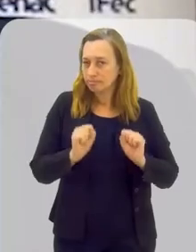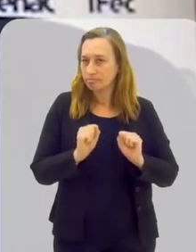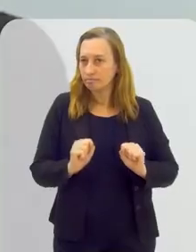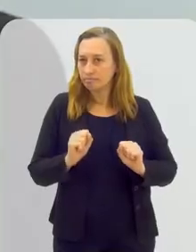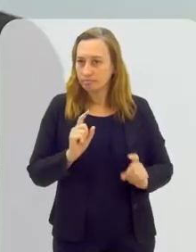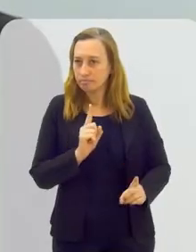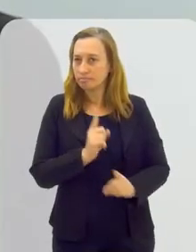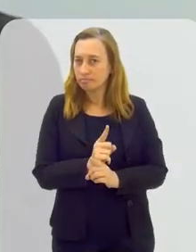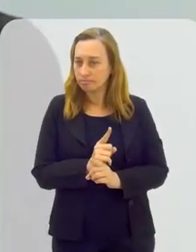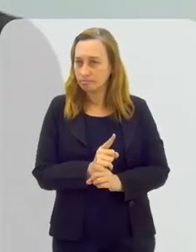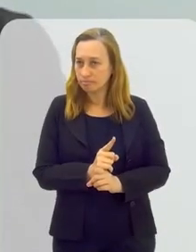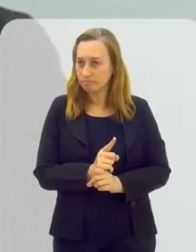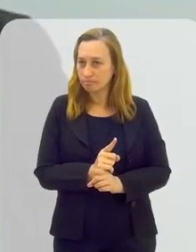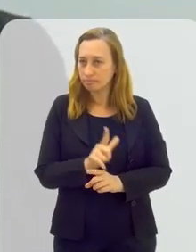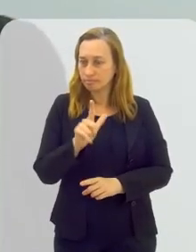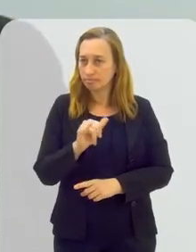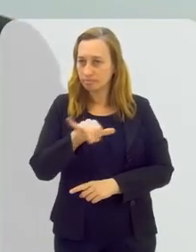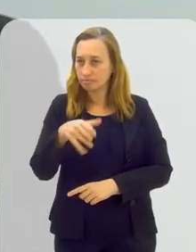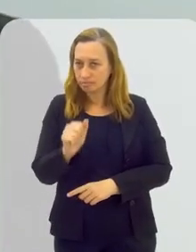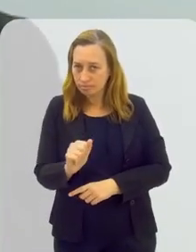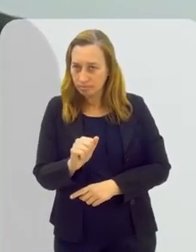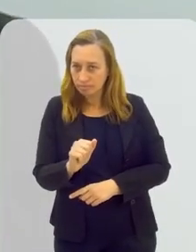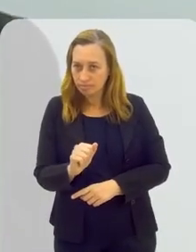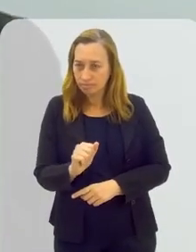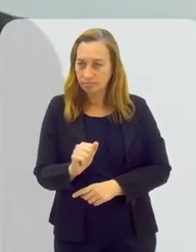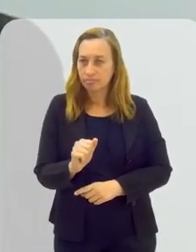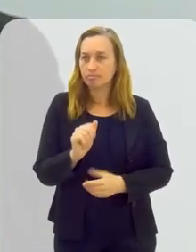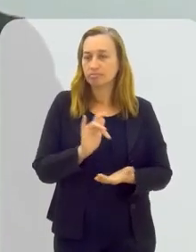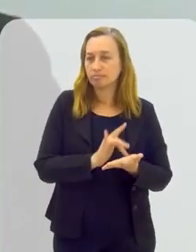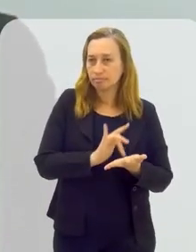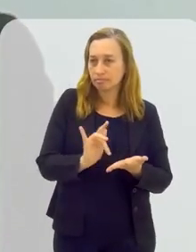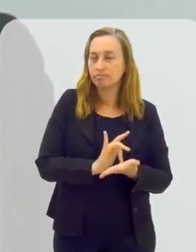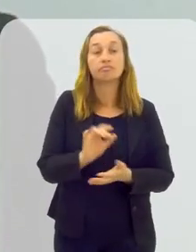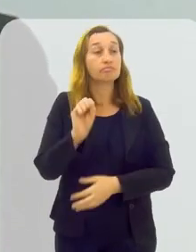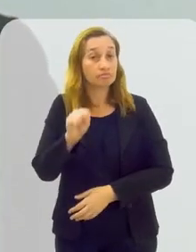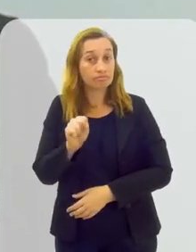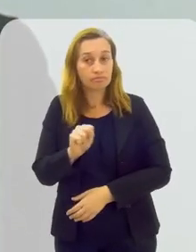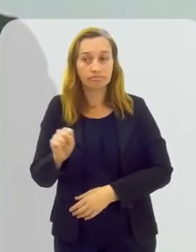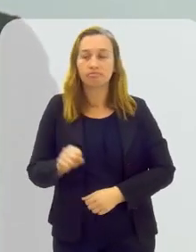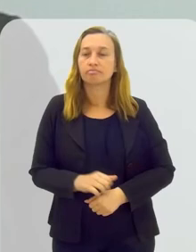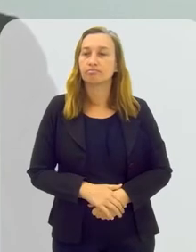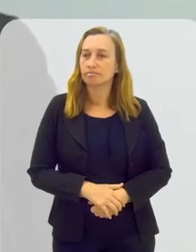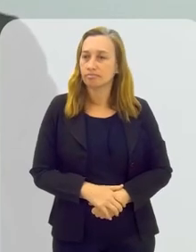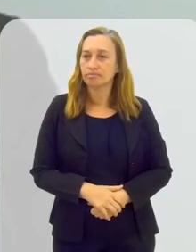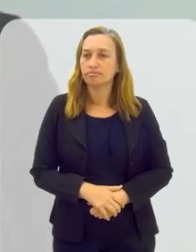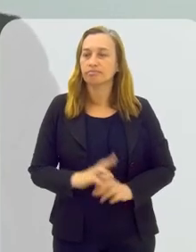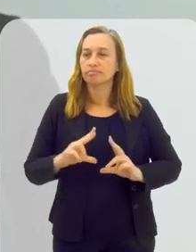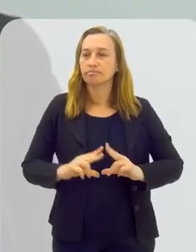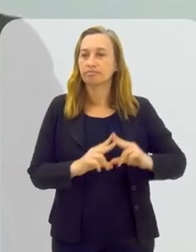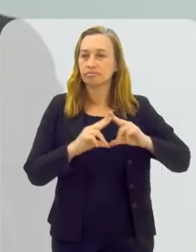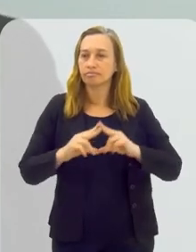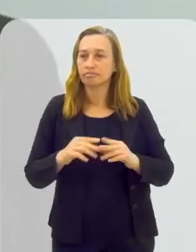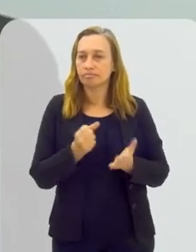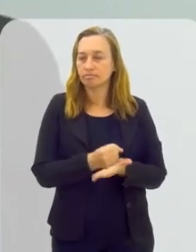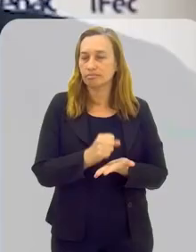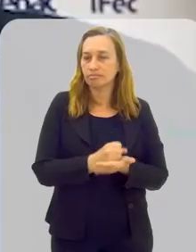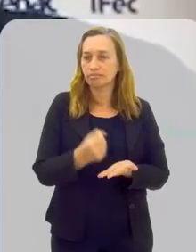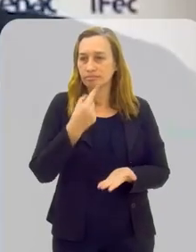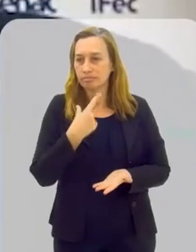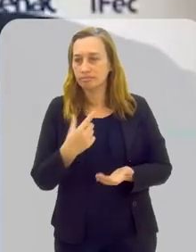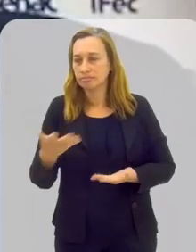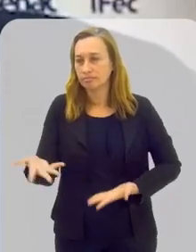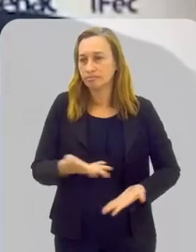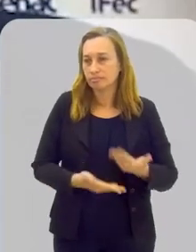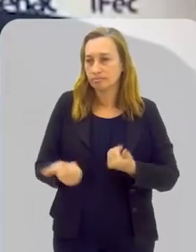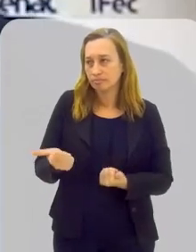de um aplicativo esse aplicativo já tá ativo é possível a gente achar nas lojas de aplicativos de celular sim